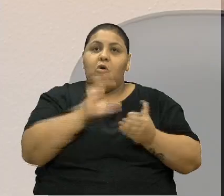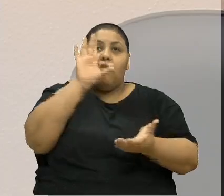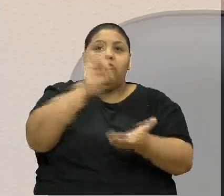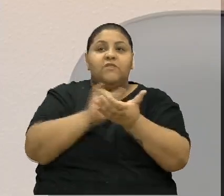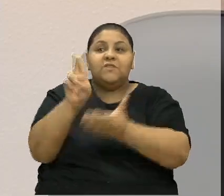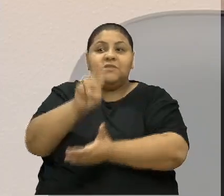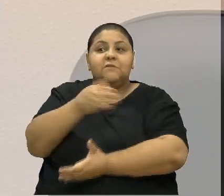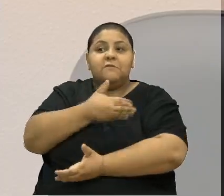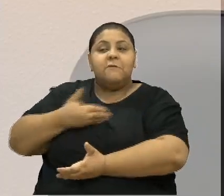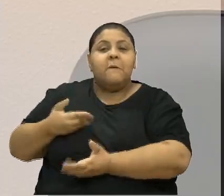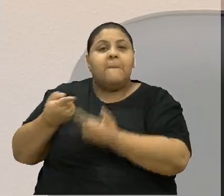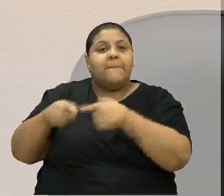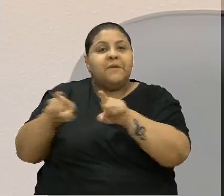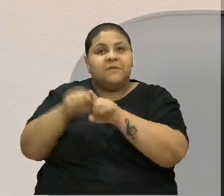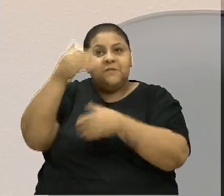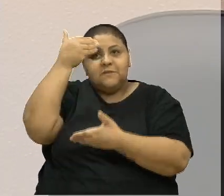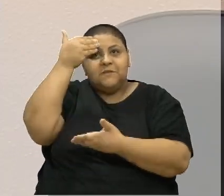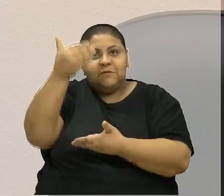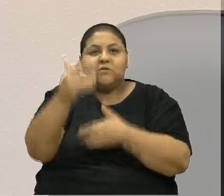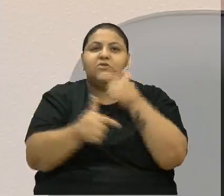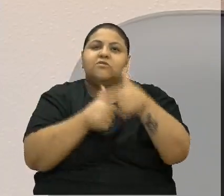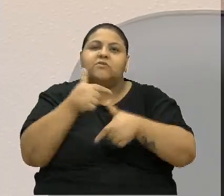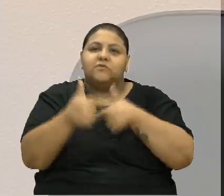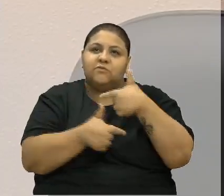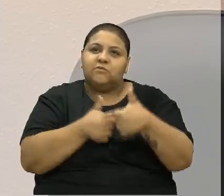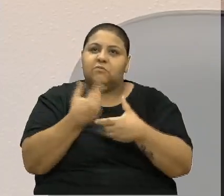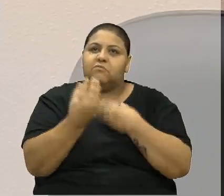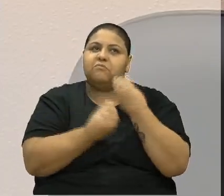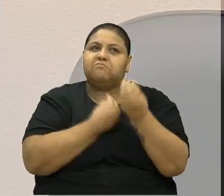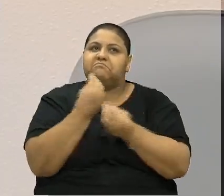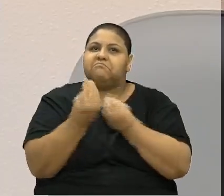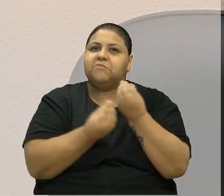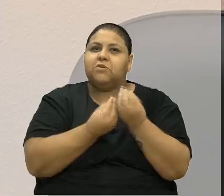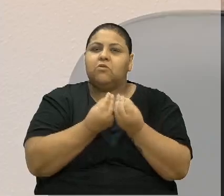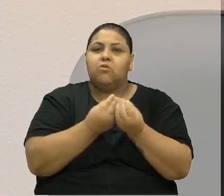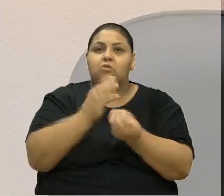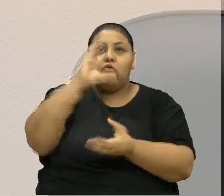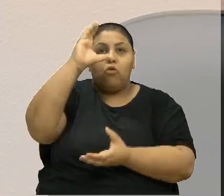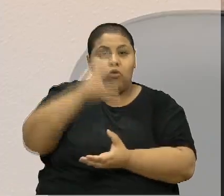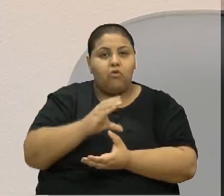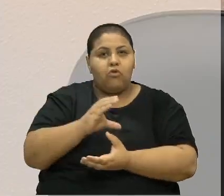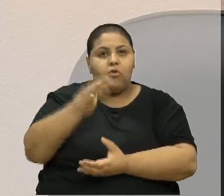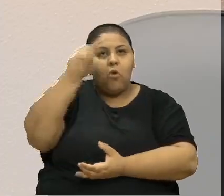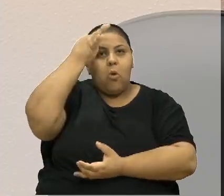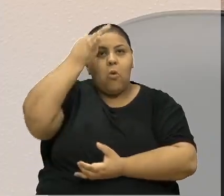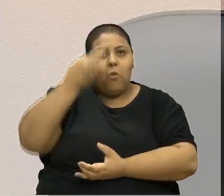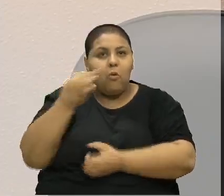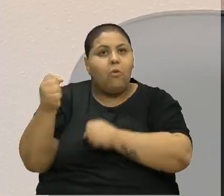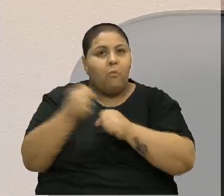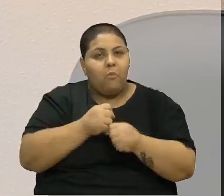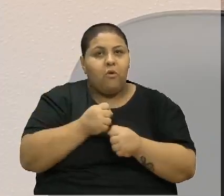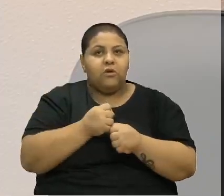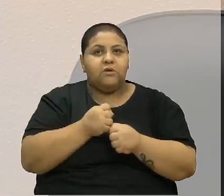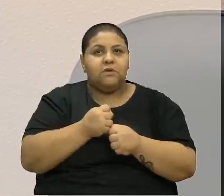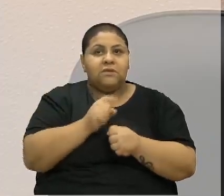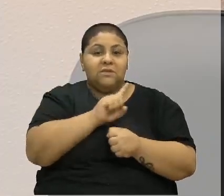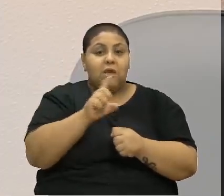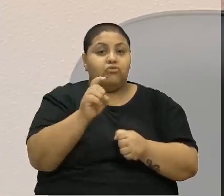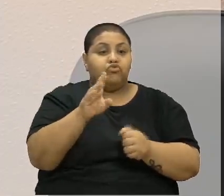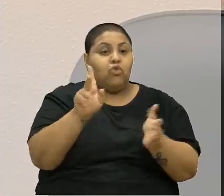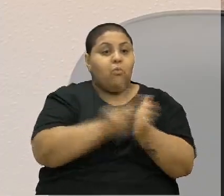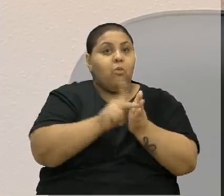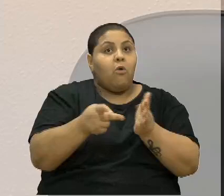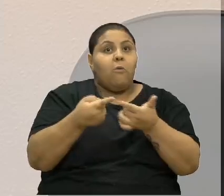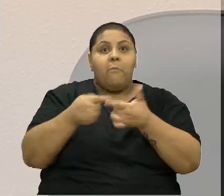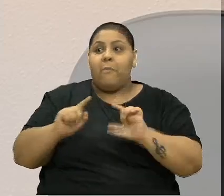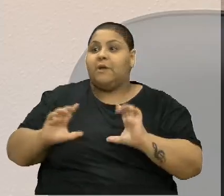acima de tudo, é agradecer pelo teu empenho, como um cidadão que compreende que pode fazer não só por si, mas